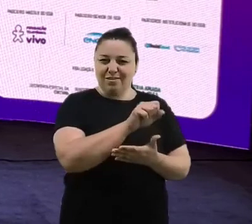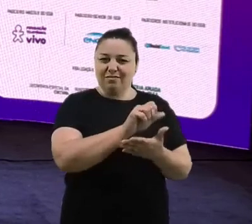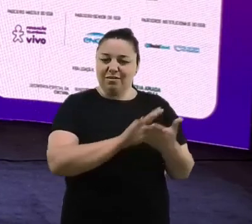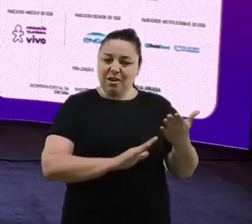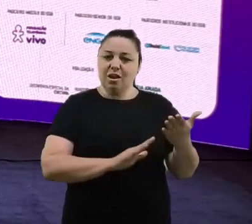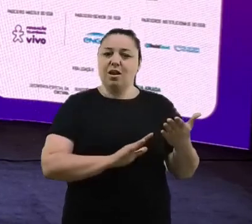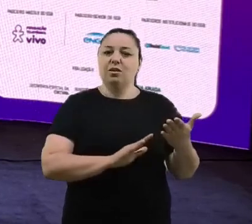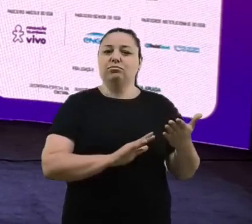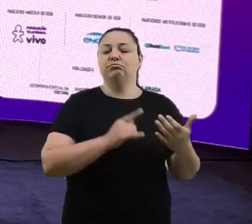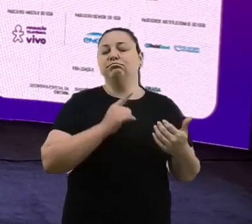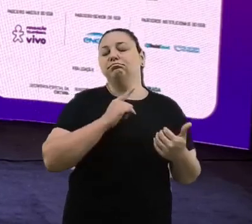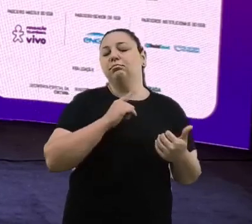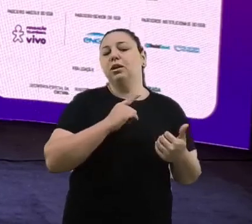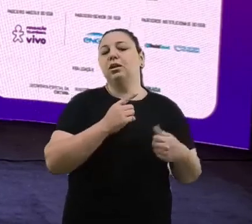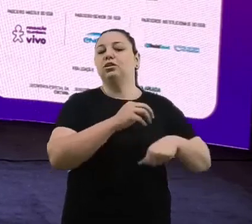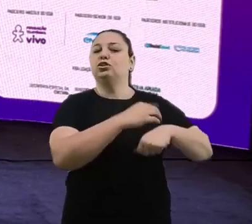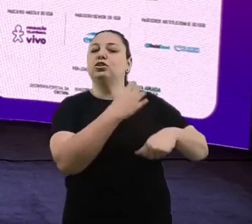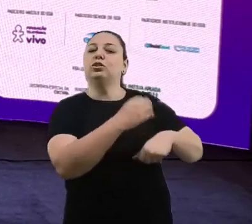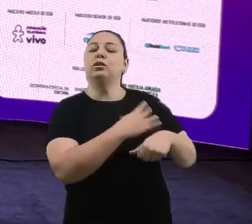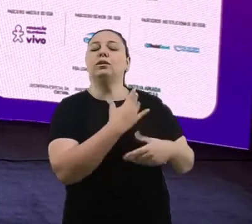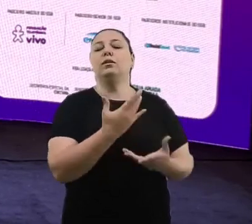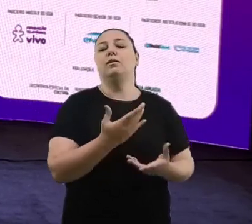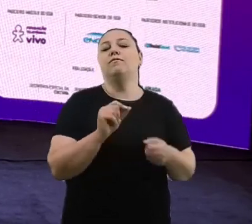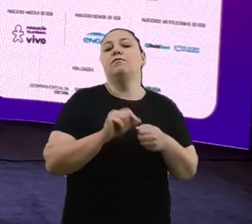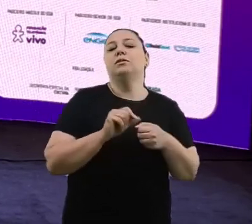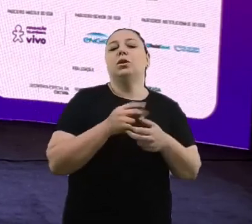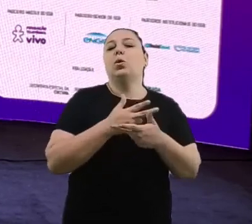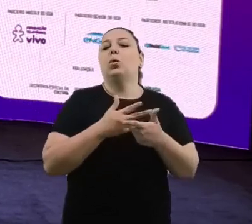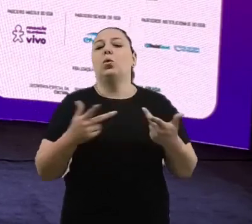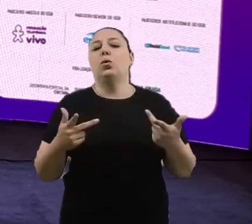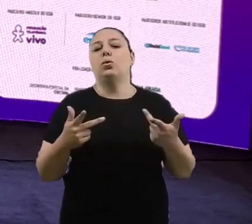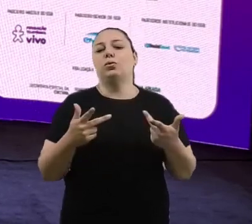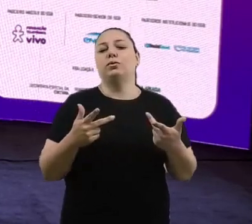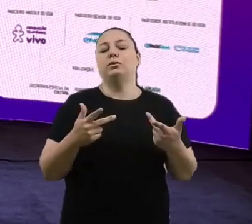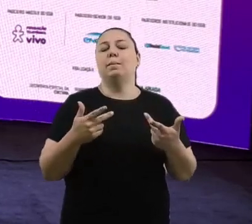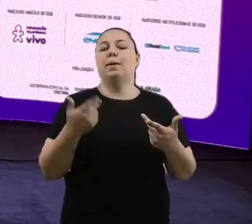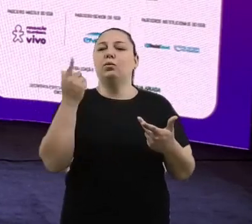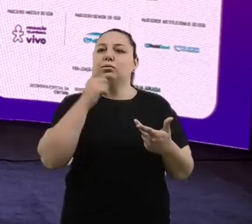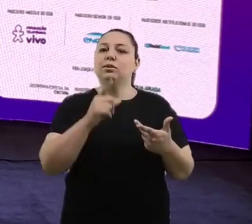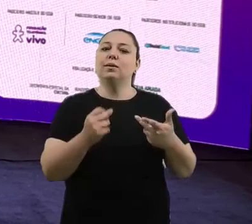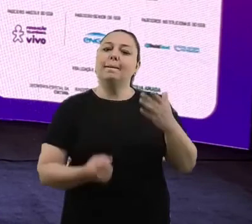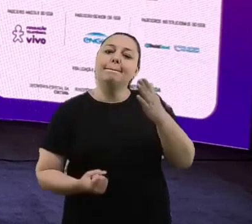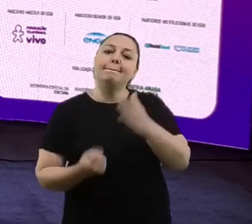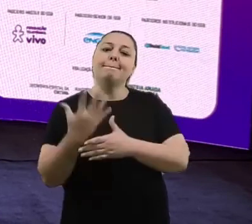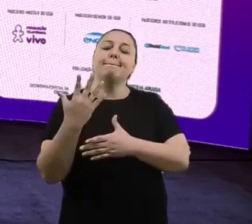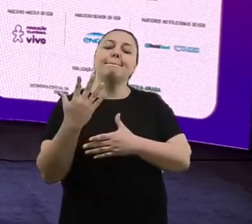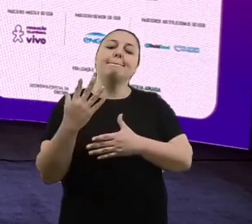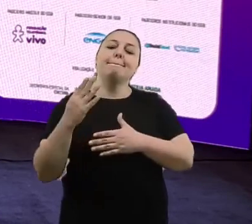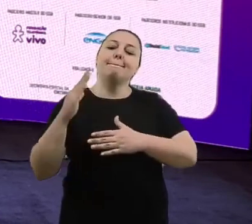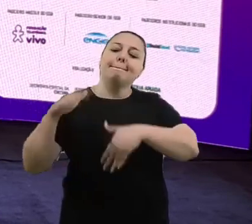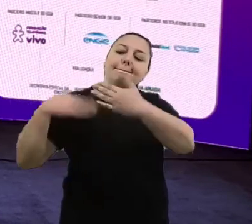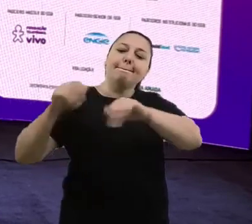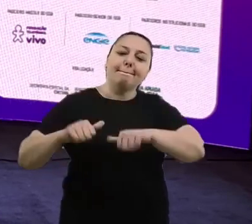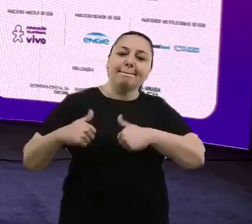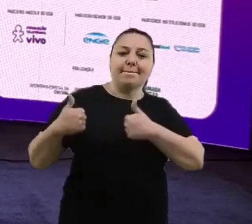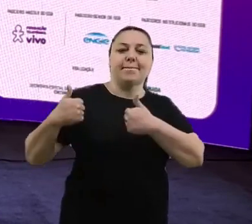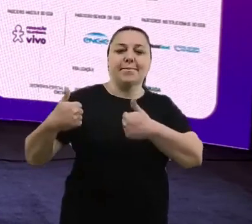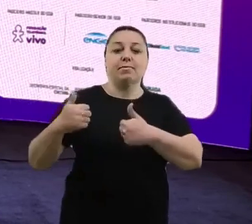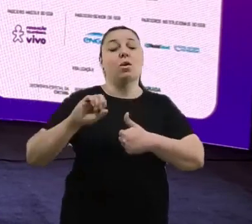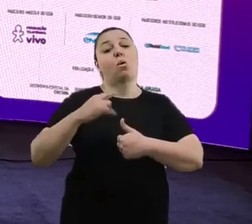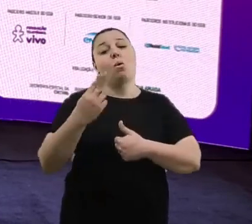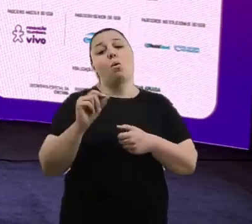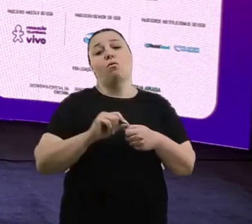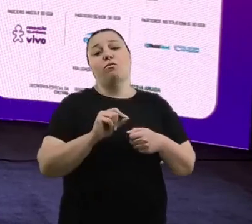sugerem atividades para você desenvolver soft skills ou para você fazer outras atividades que lhe tragam